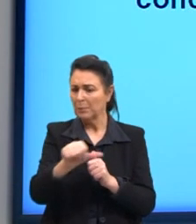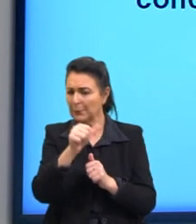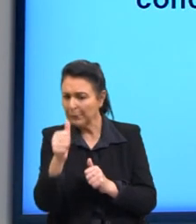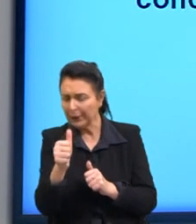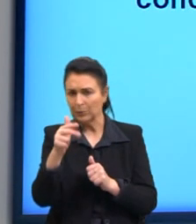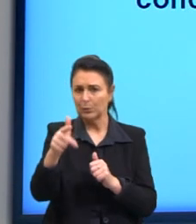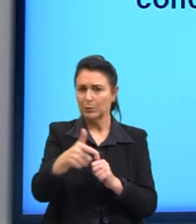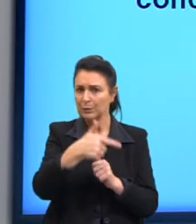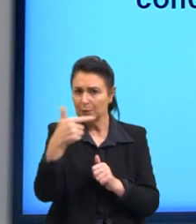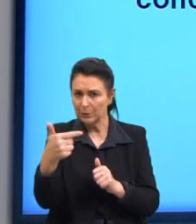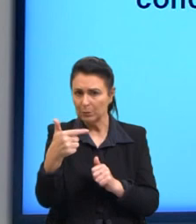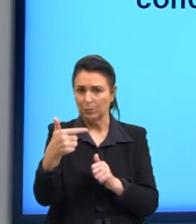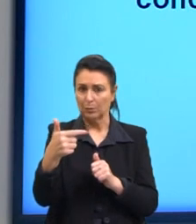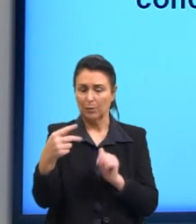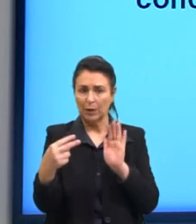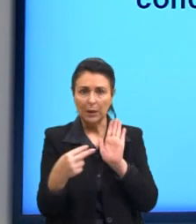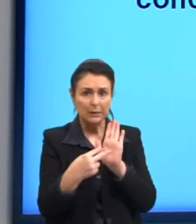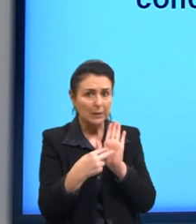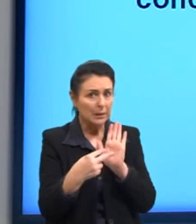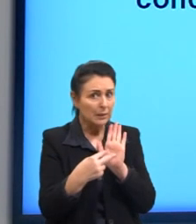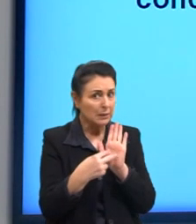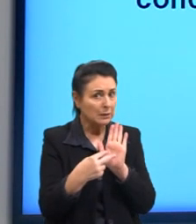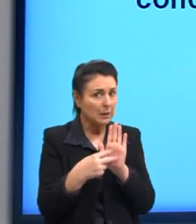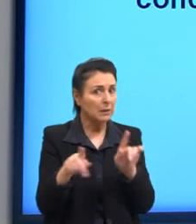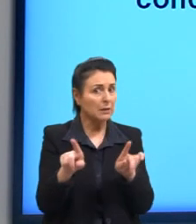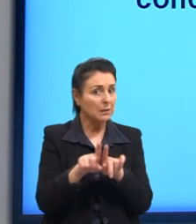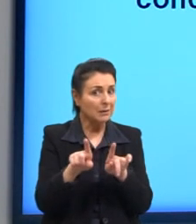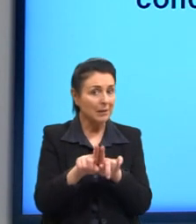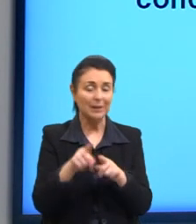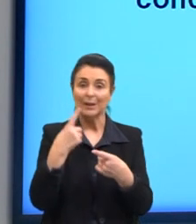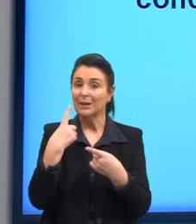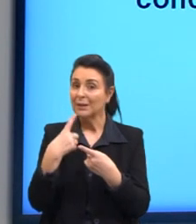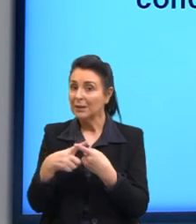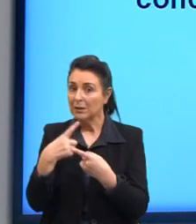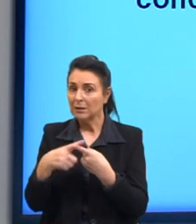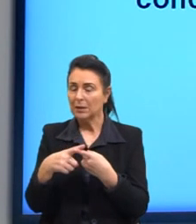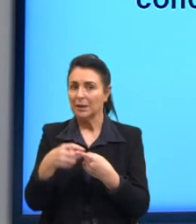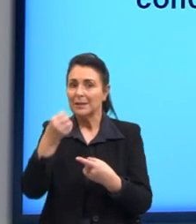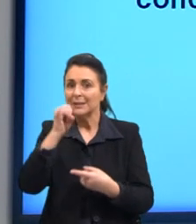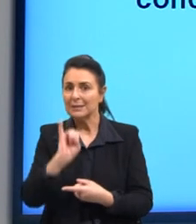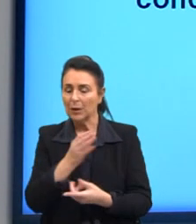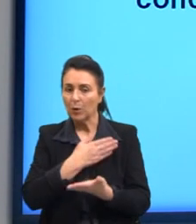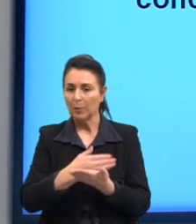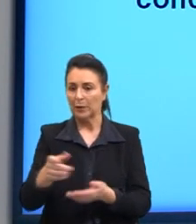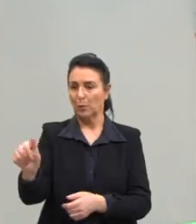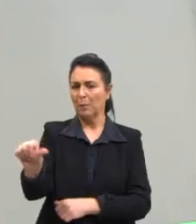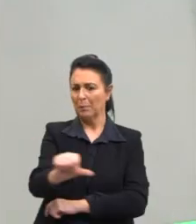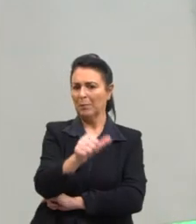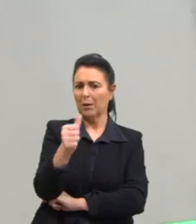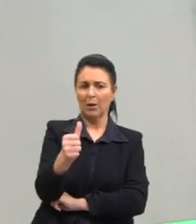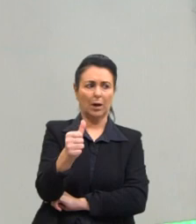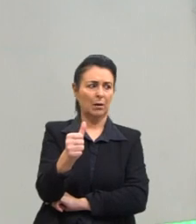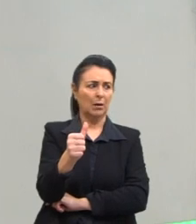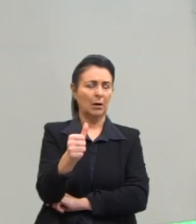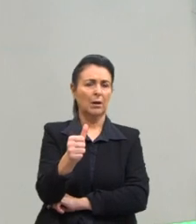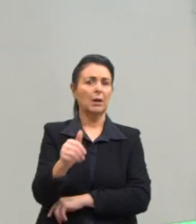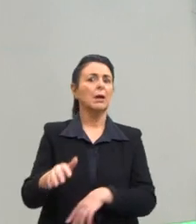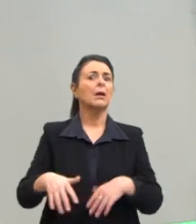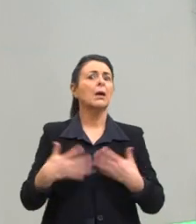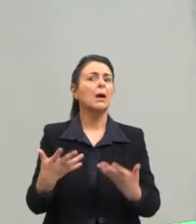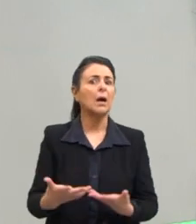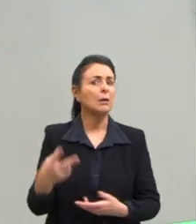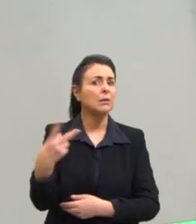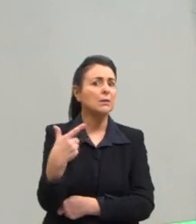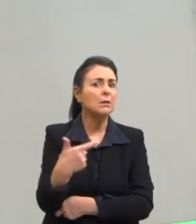lugar atentem-se para isso também certo porque se eu começo em primeiro lugar onde está o segundo lugar